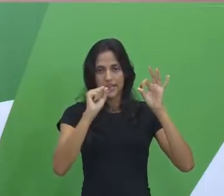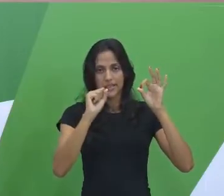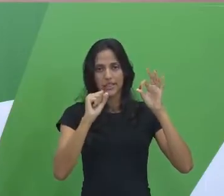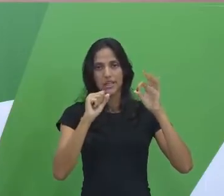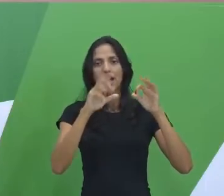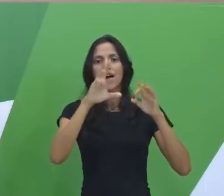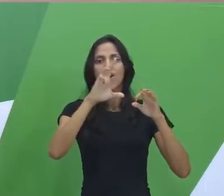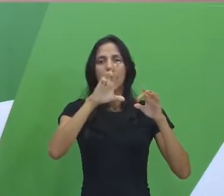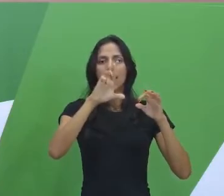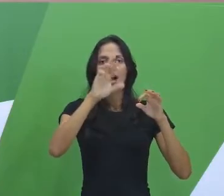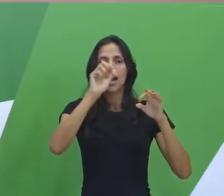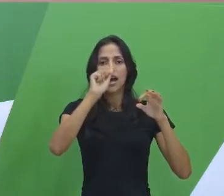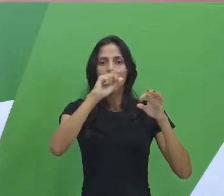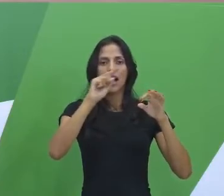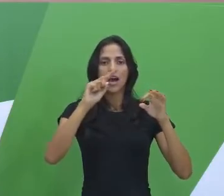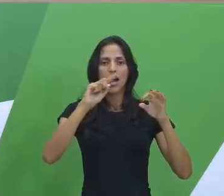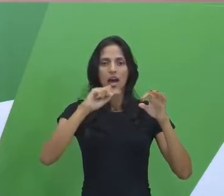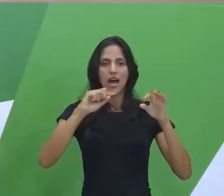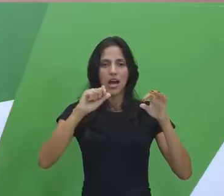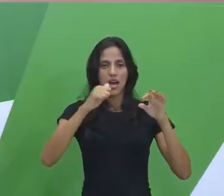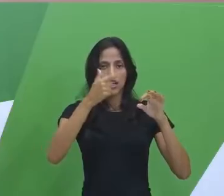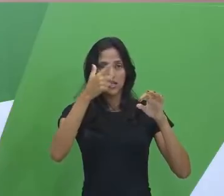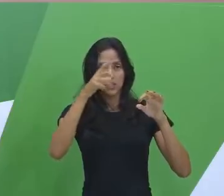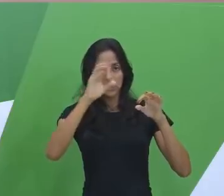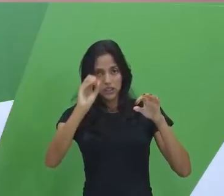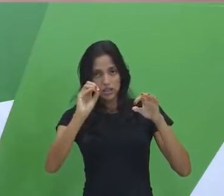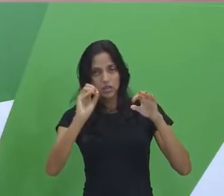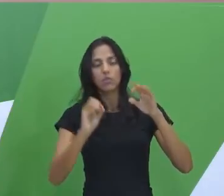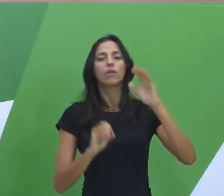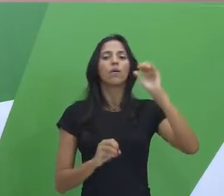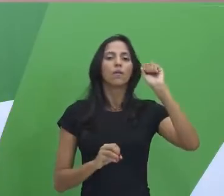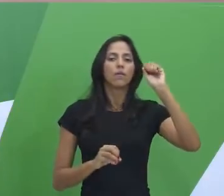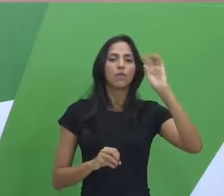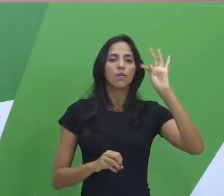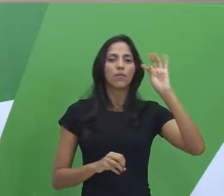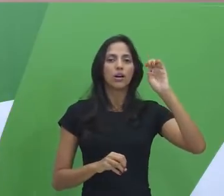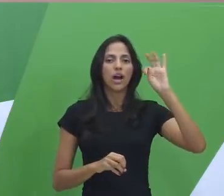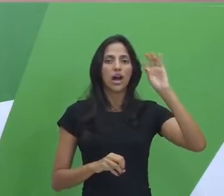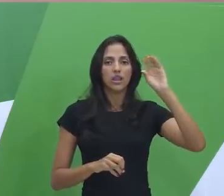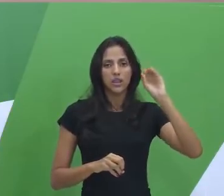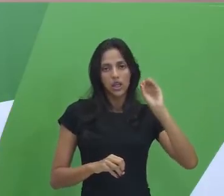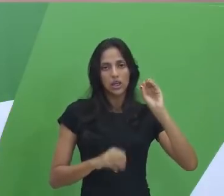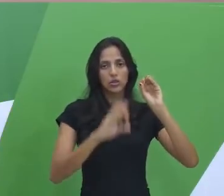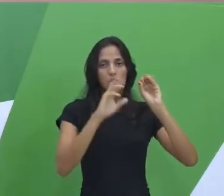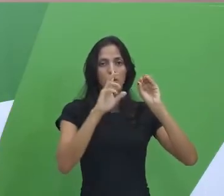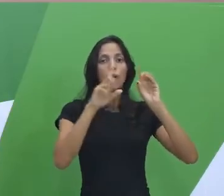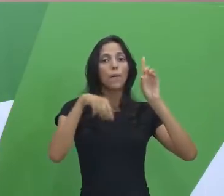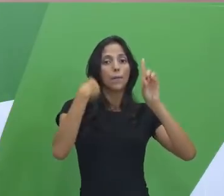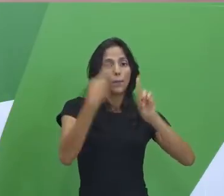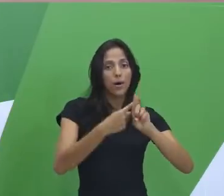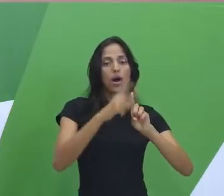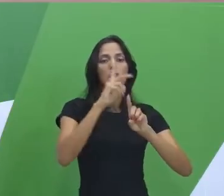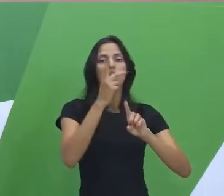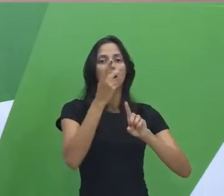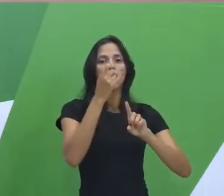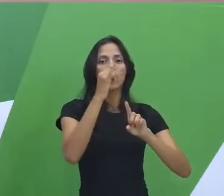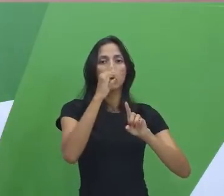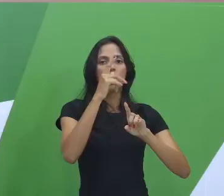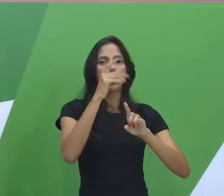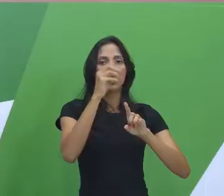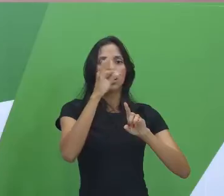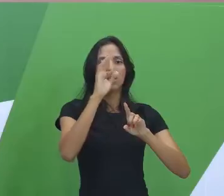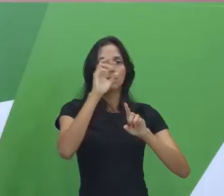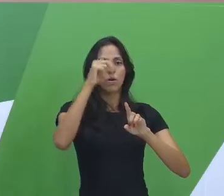a razão entre cateto oposto sobre a hipotenusa. O que é o cosseno? O